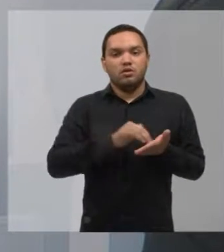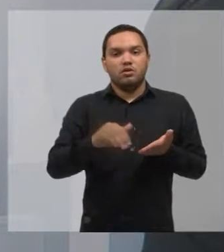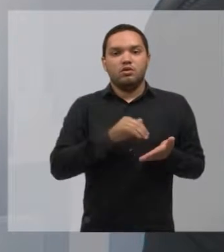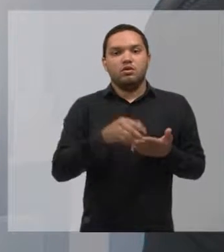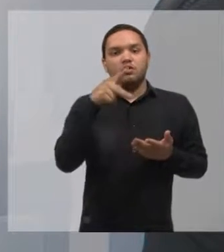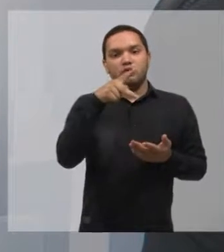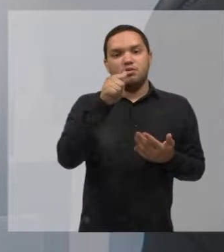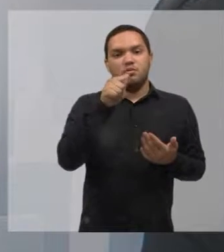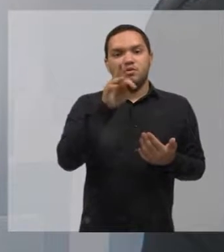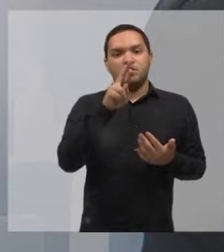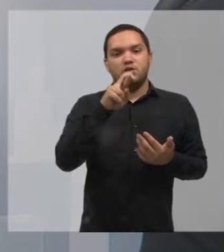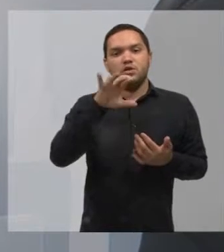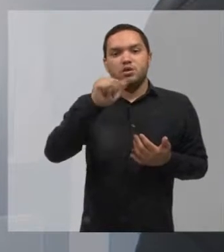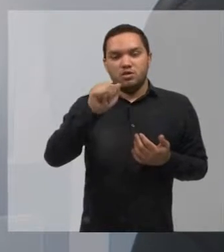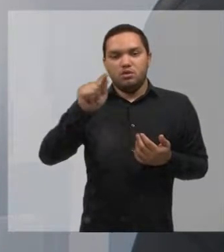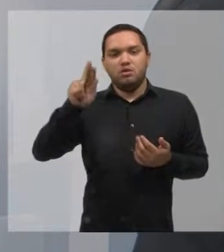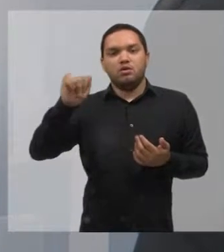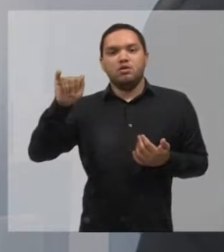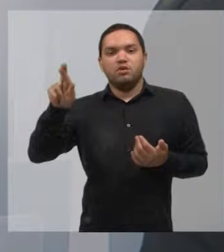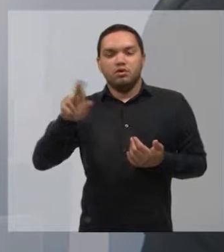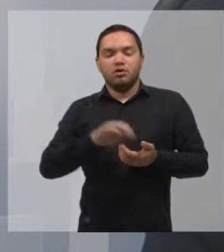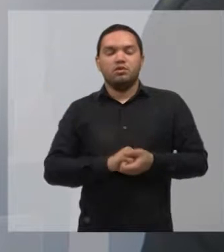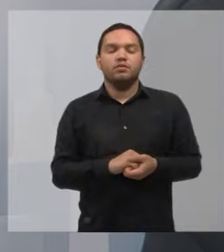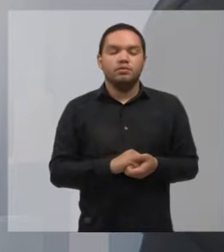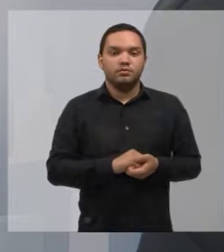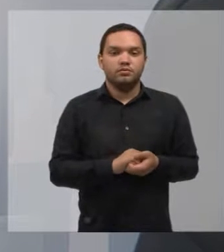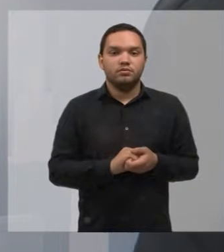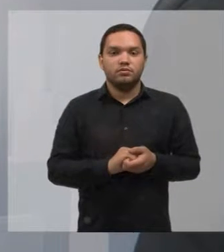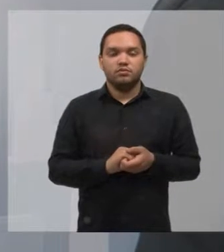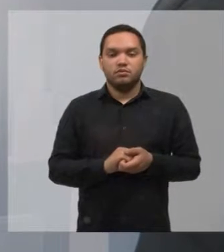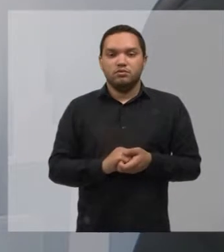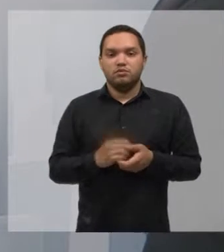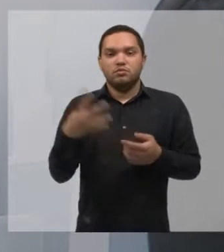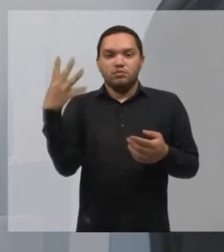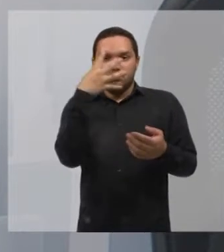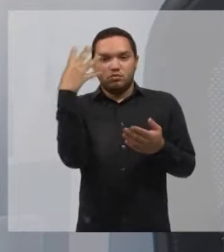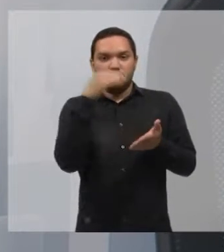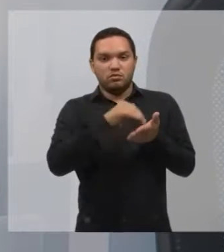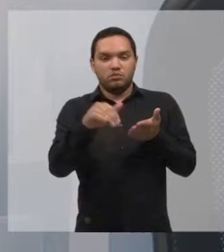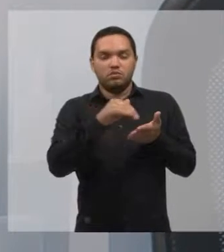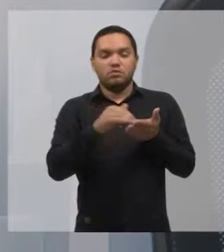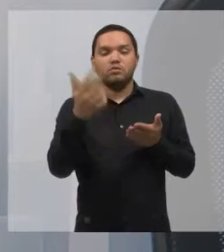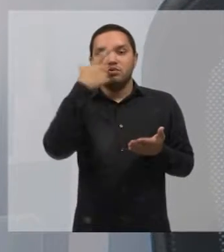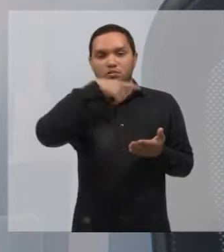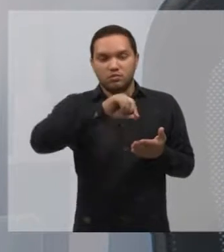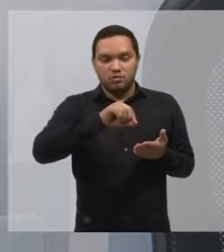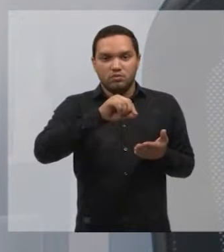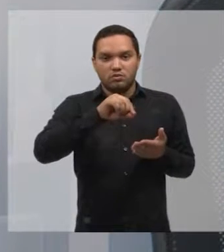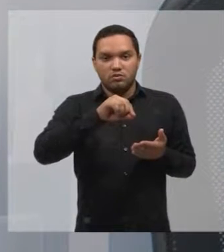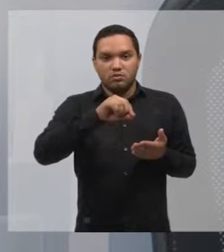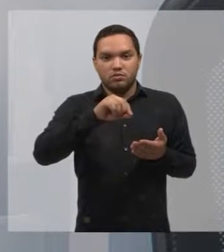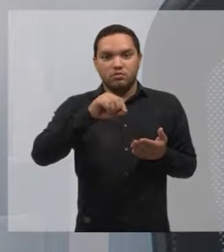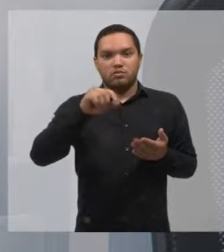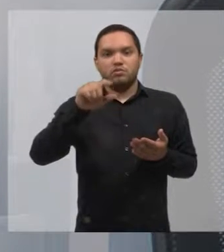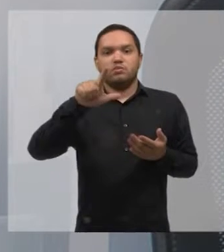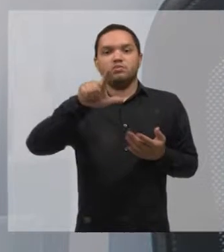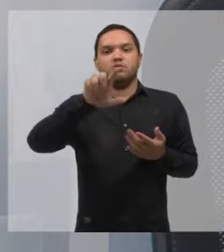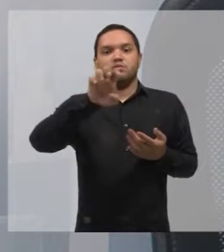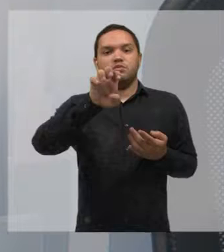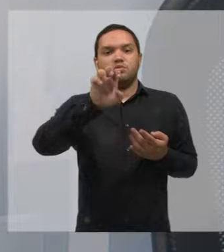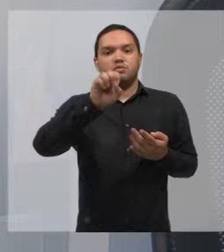Patrícia Aguiar. E, terminando a mesa, na 4ª, o nosso querido amigo Leonardo Pinheiro,